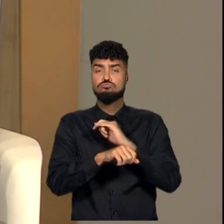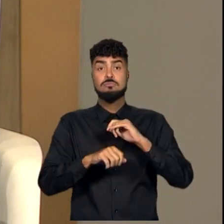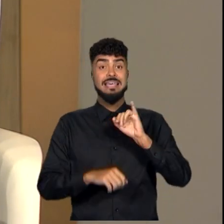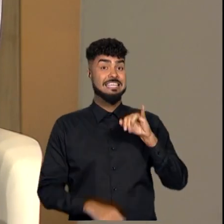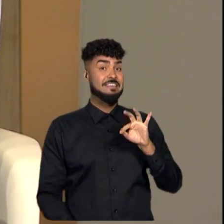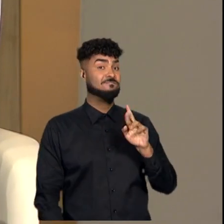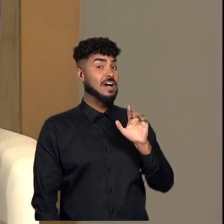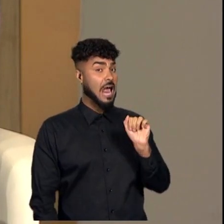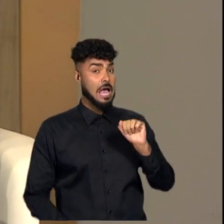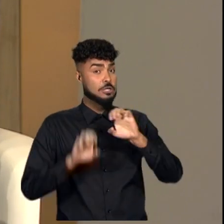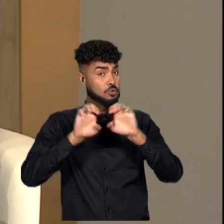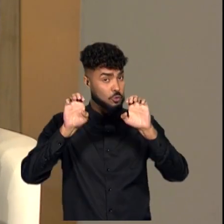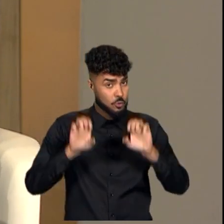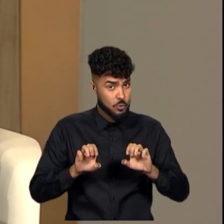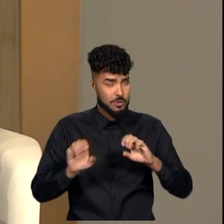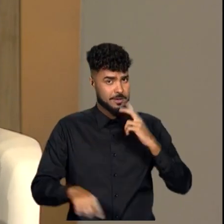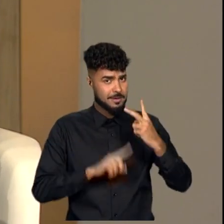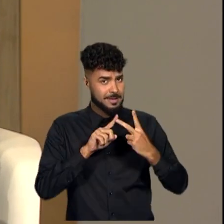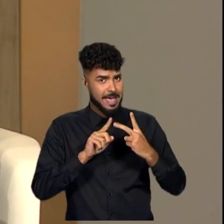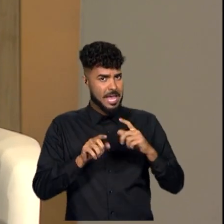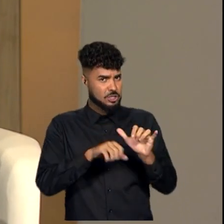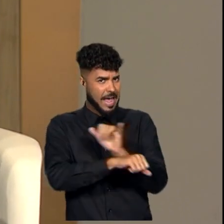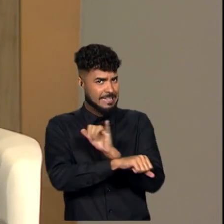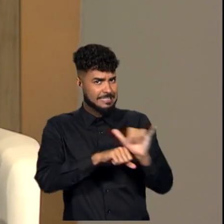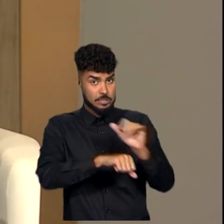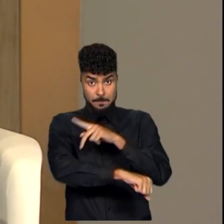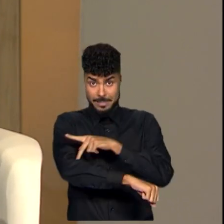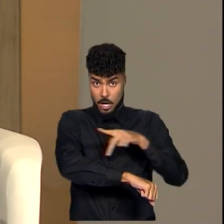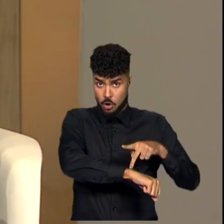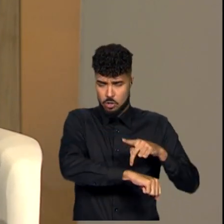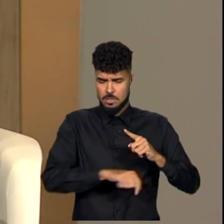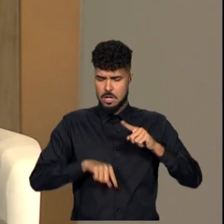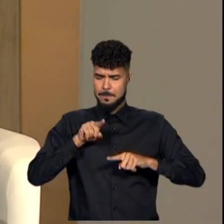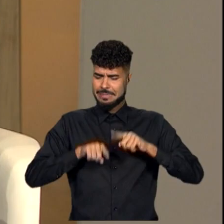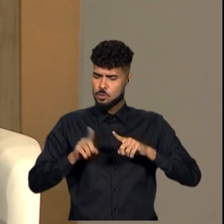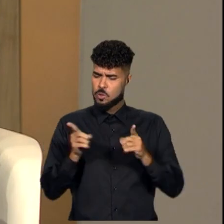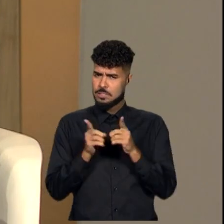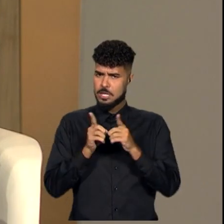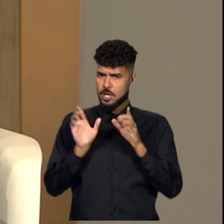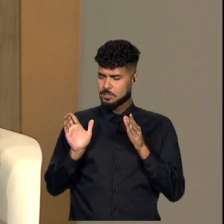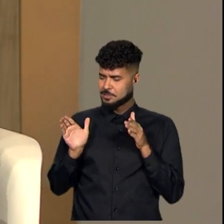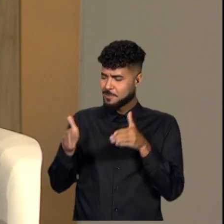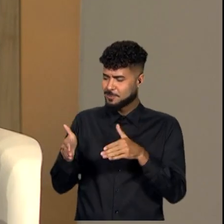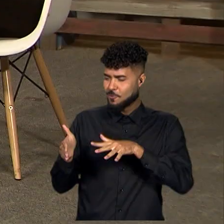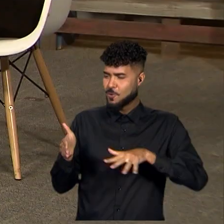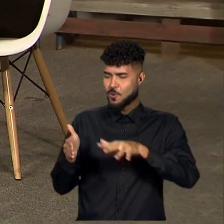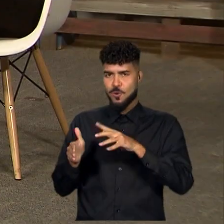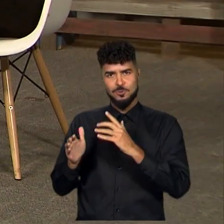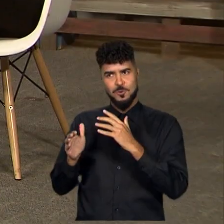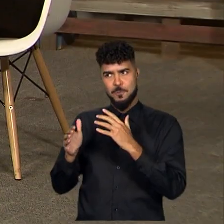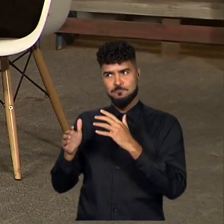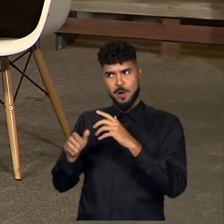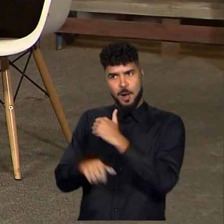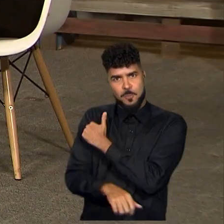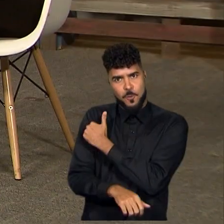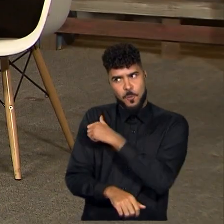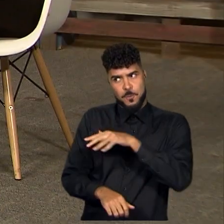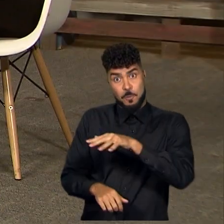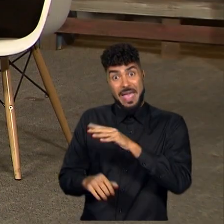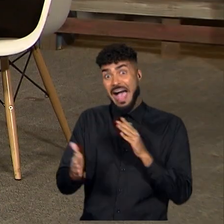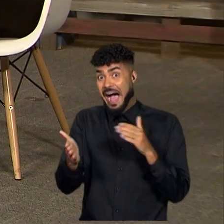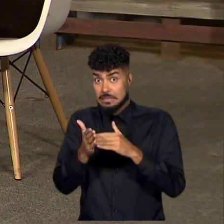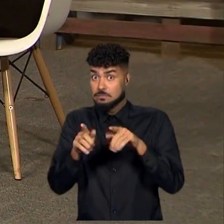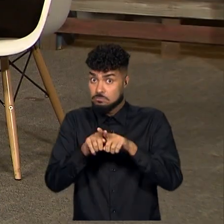infraestrutura, perpassam por estratégias pedagógicas, um material didático específico para o nosso público, até a formação dos